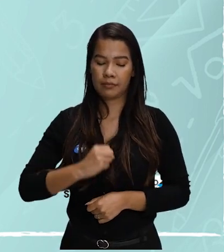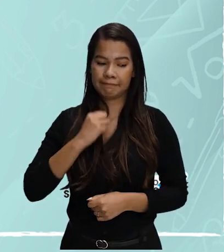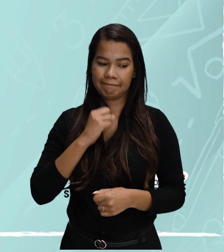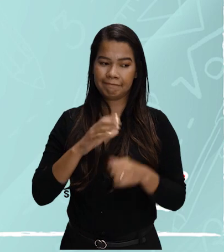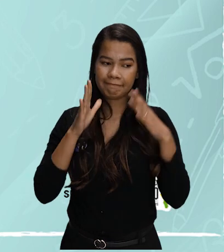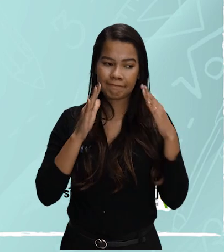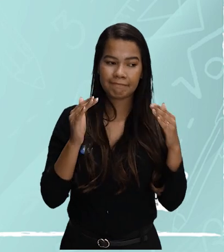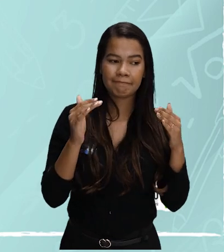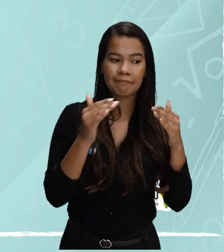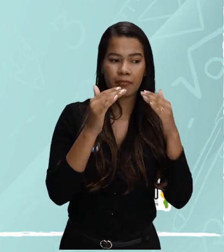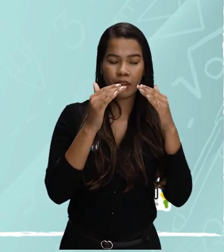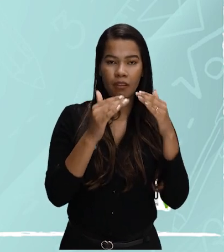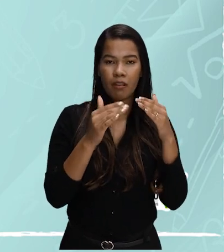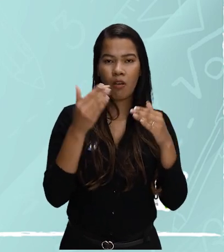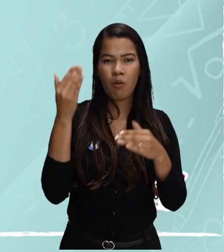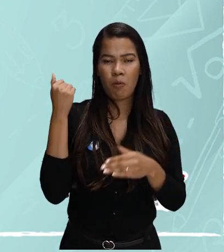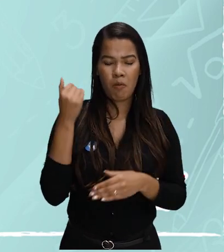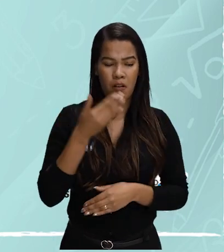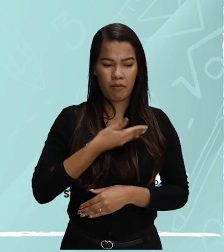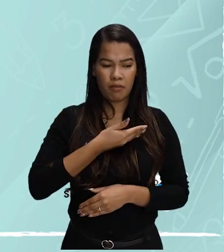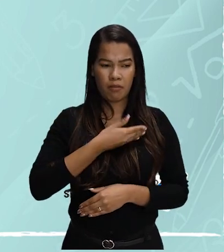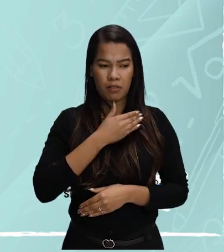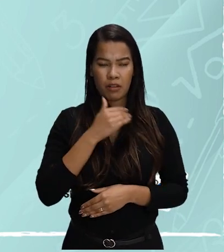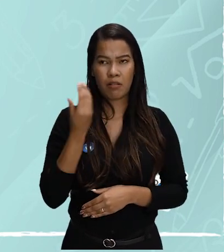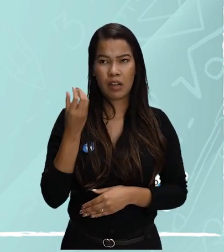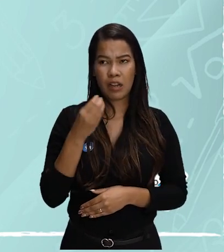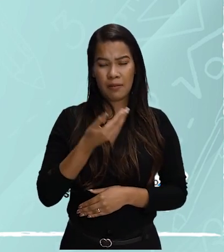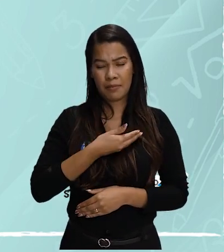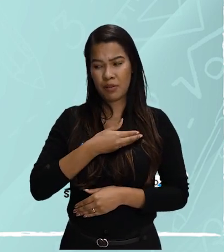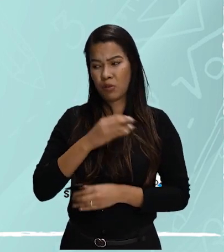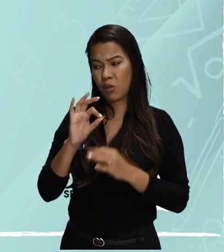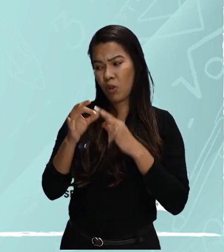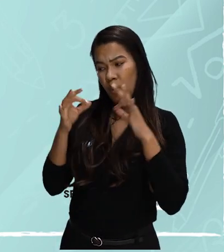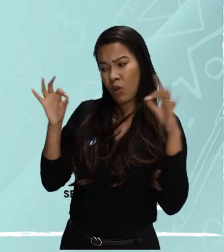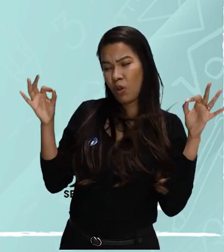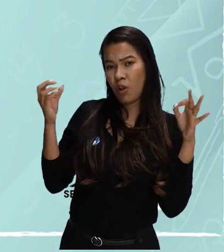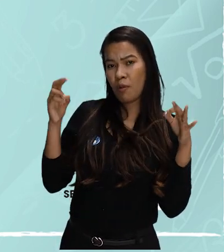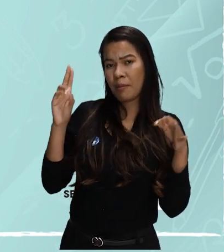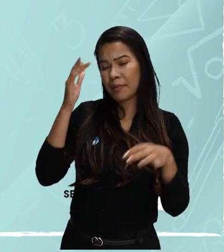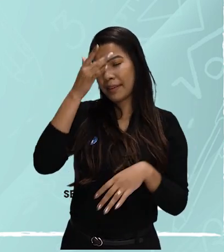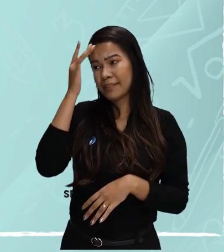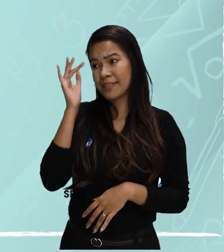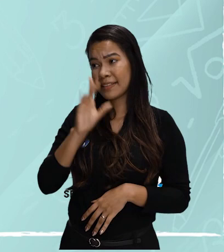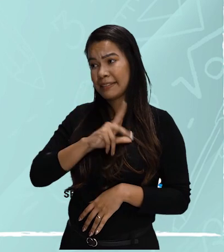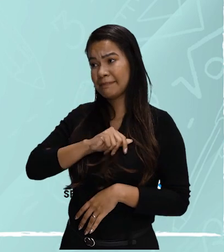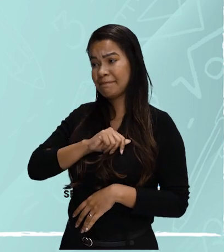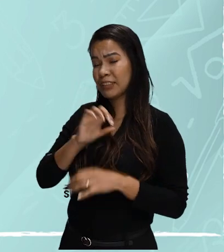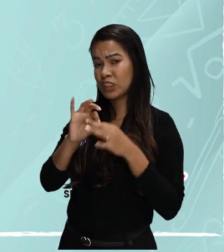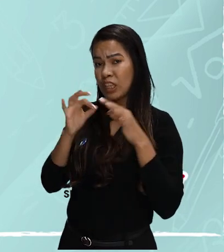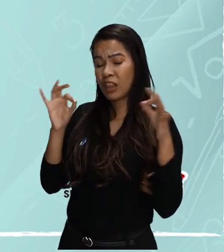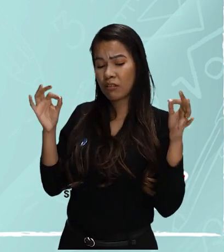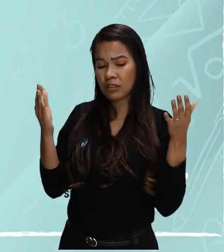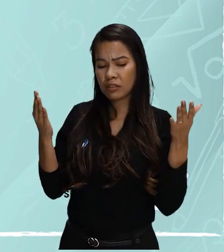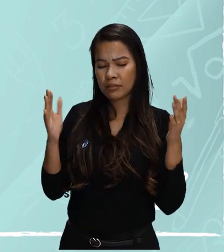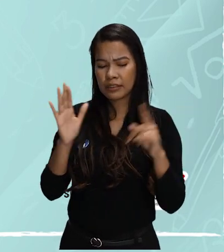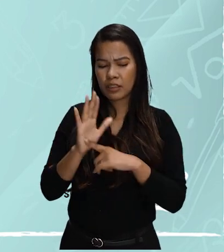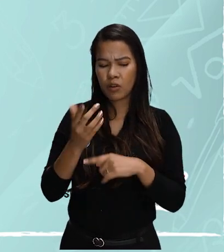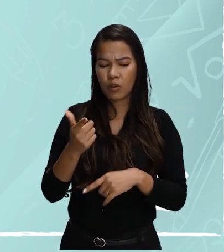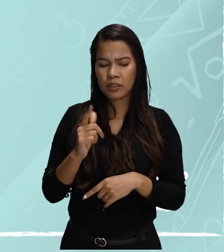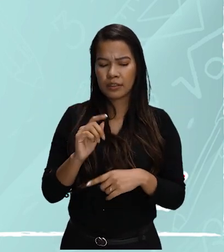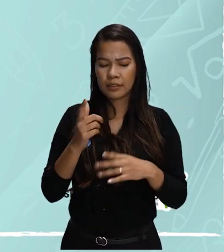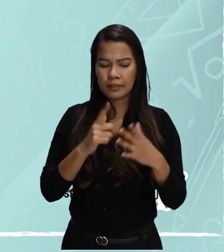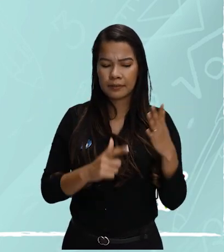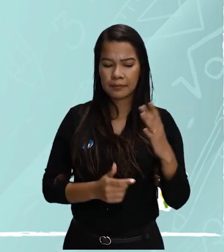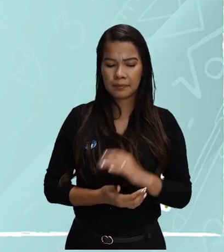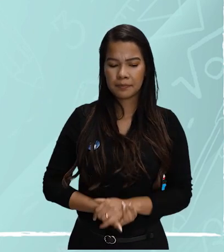a um marido, um amigo que está longe, ou a uma pessoa que você ama que não está perto. Aí eu trouxe aqui uma outra letra, olha